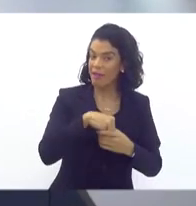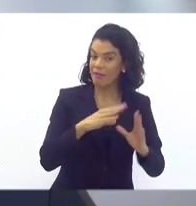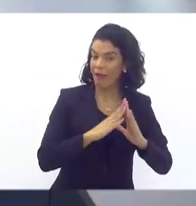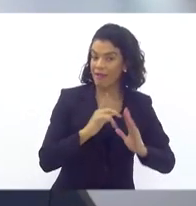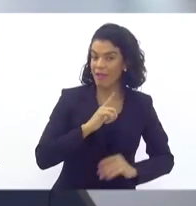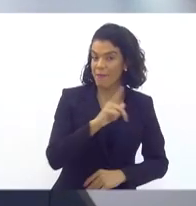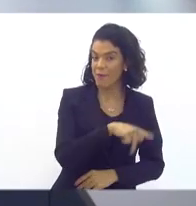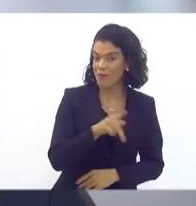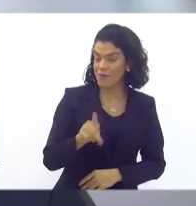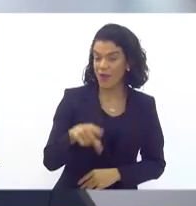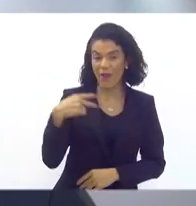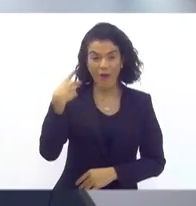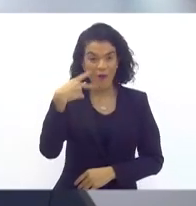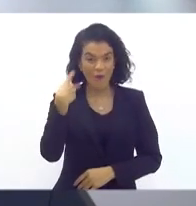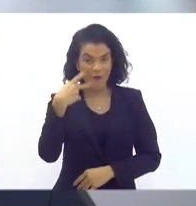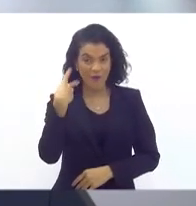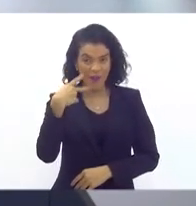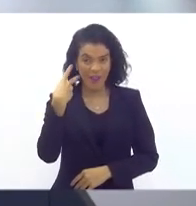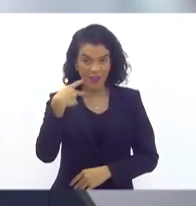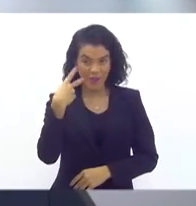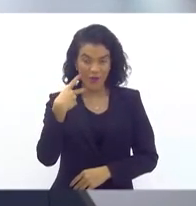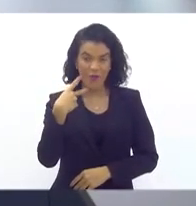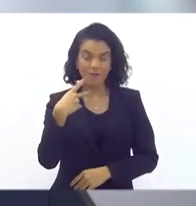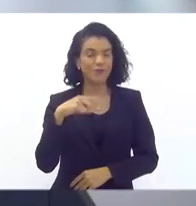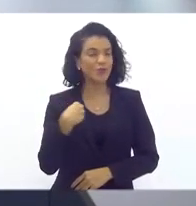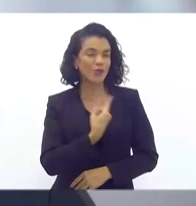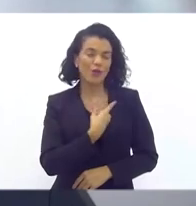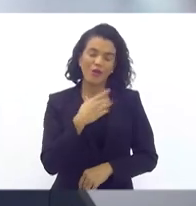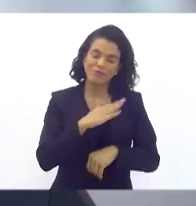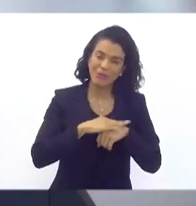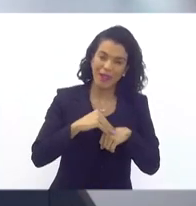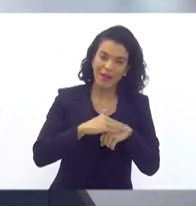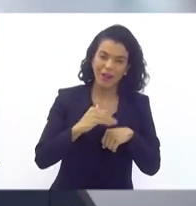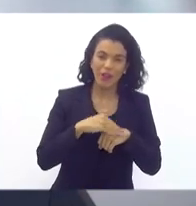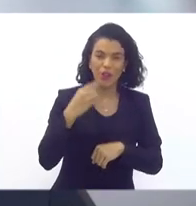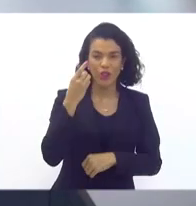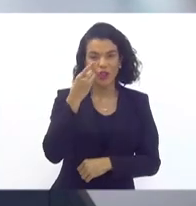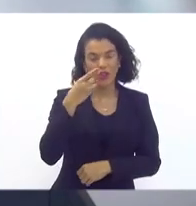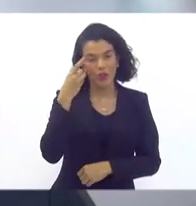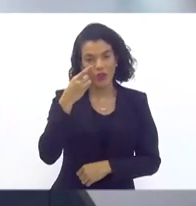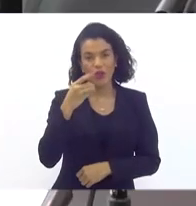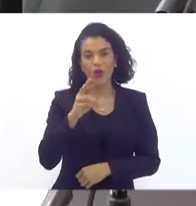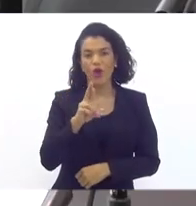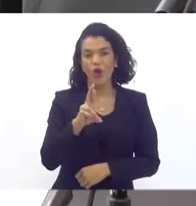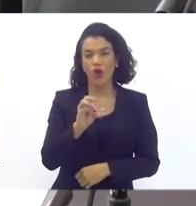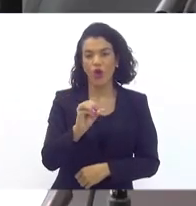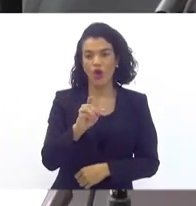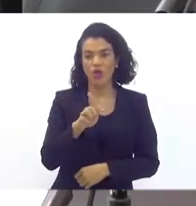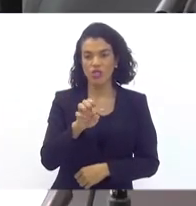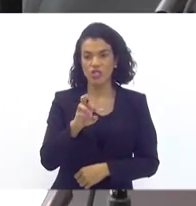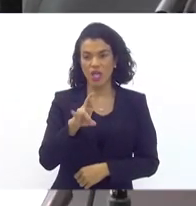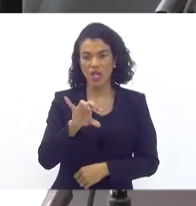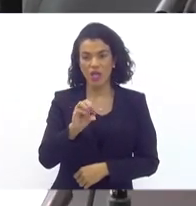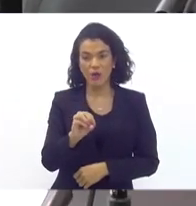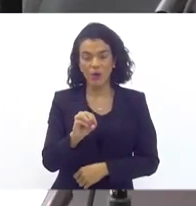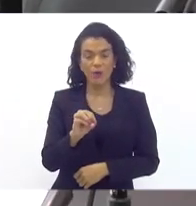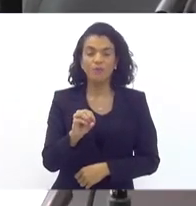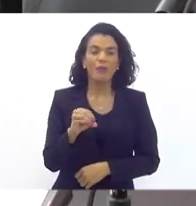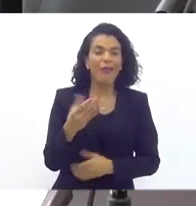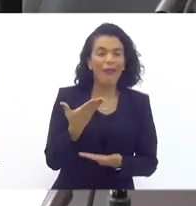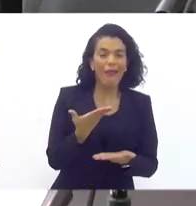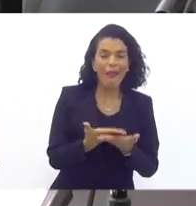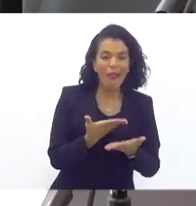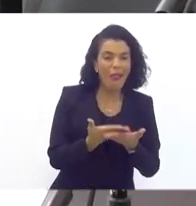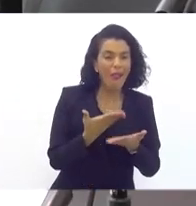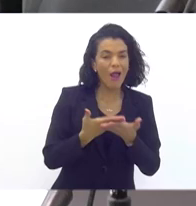que é o vereador o nosso querido Dr Rogério ele é aula aula em